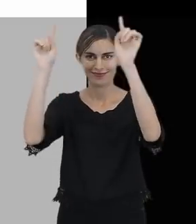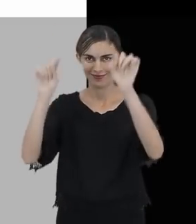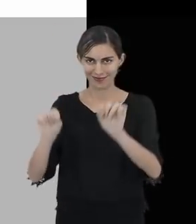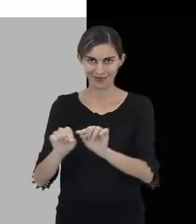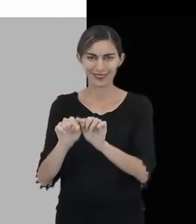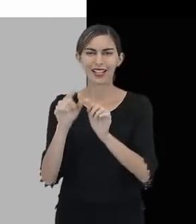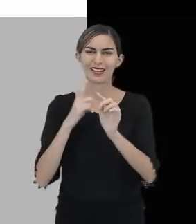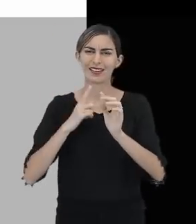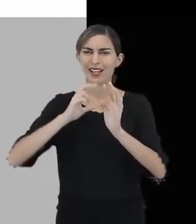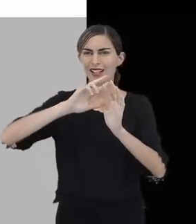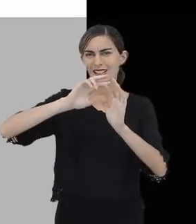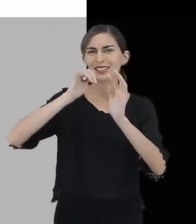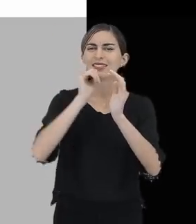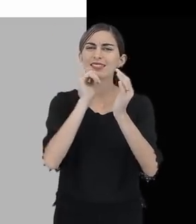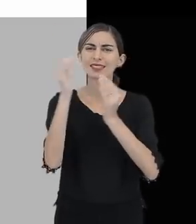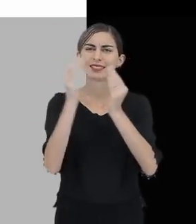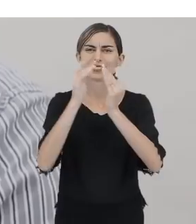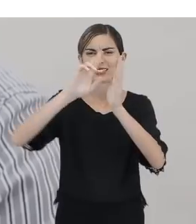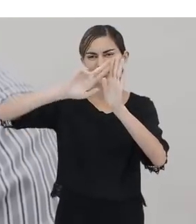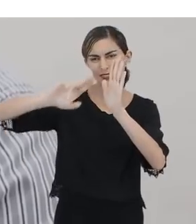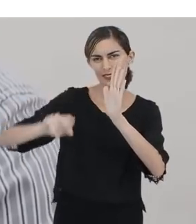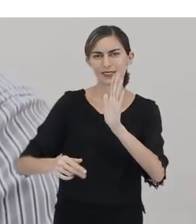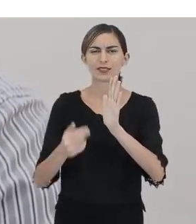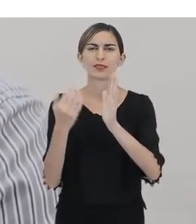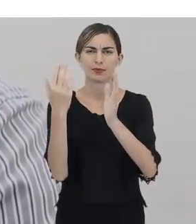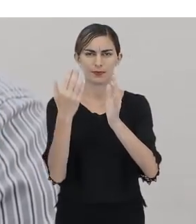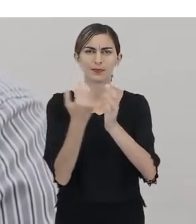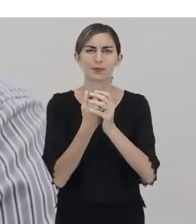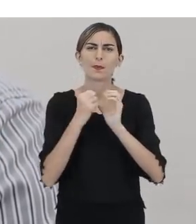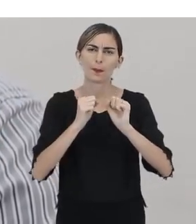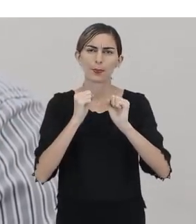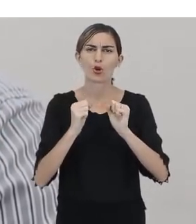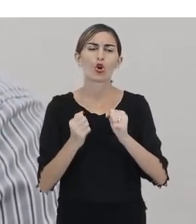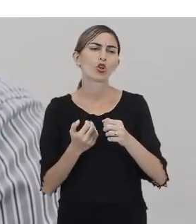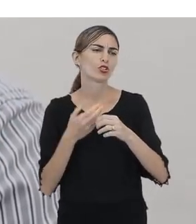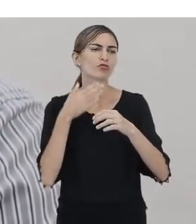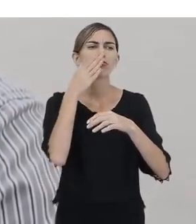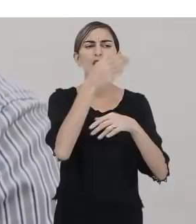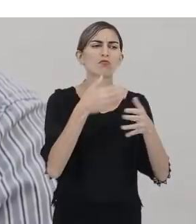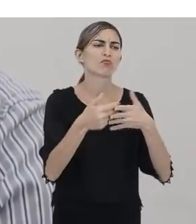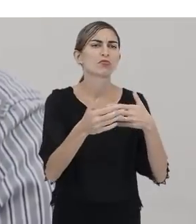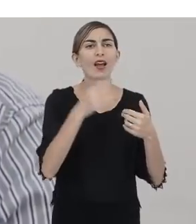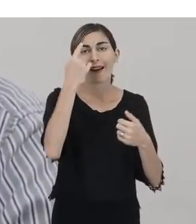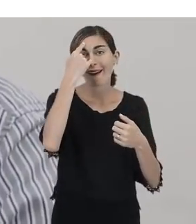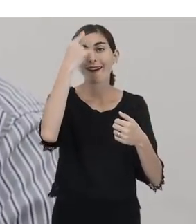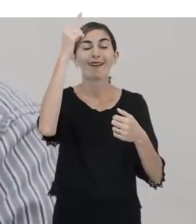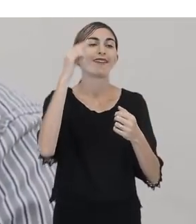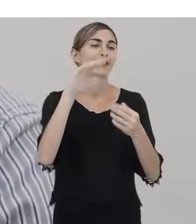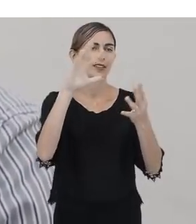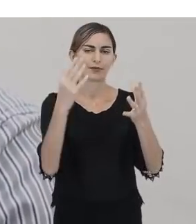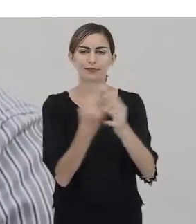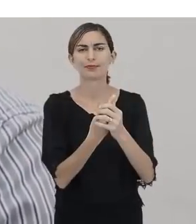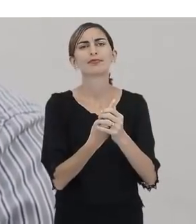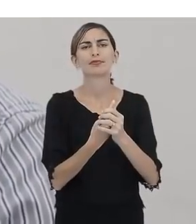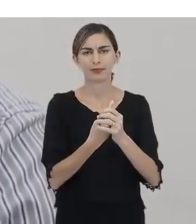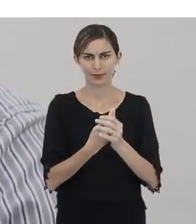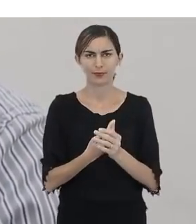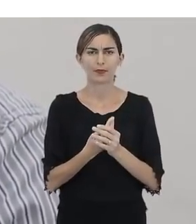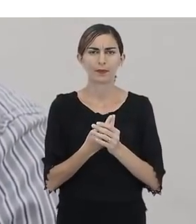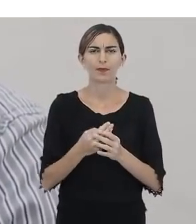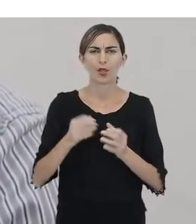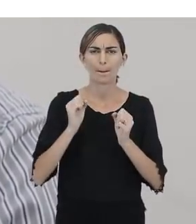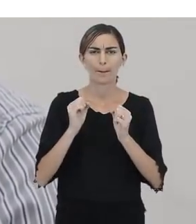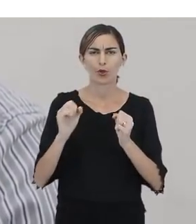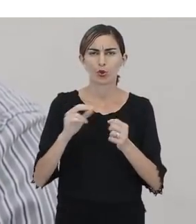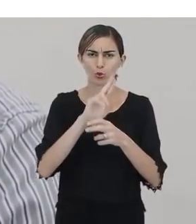Values, XML. Então você pode, por default, a sua ideia já cria essa pasta e você pode organizar os